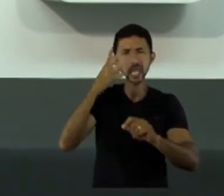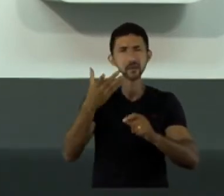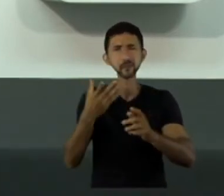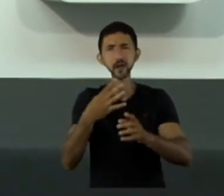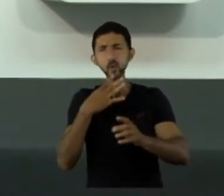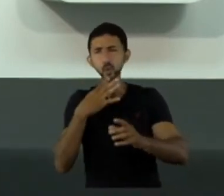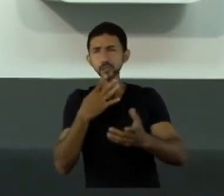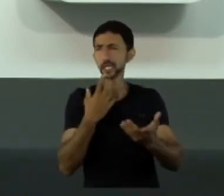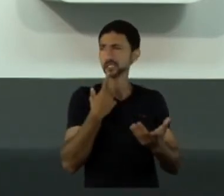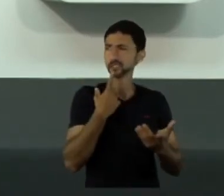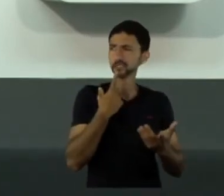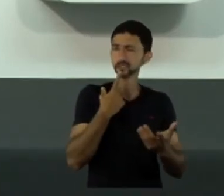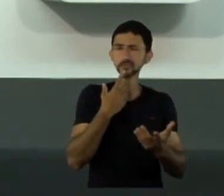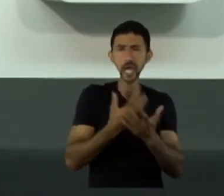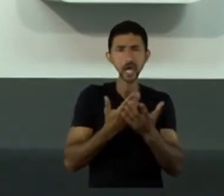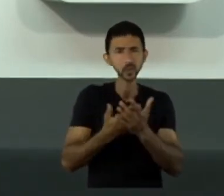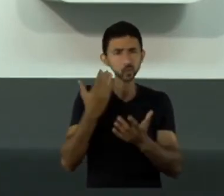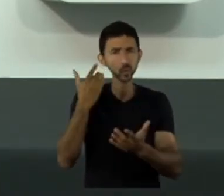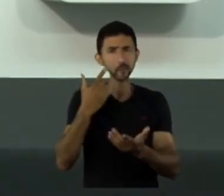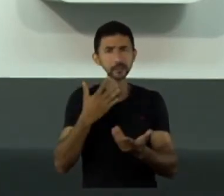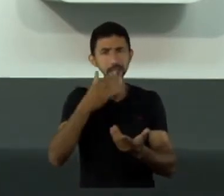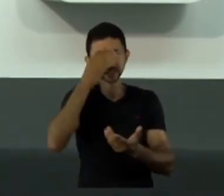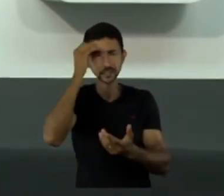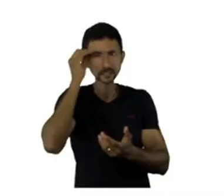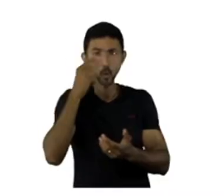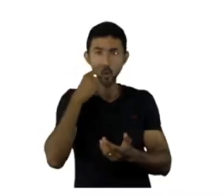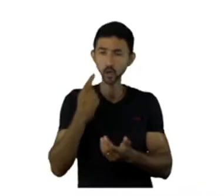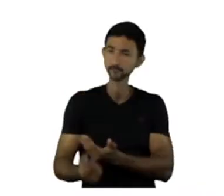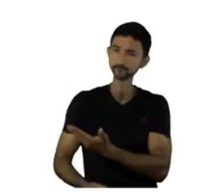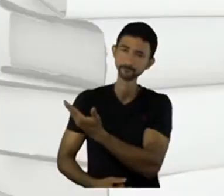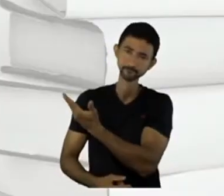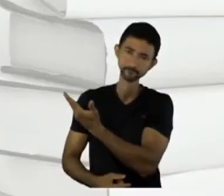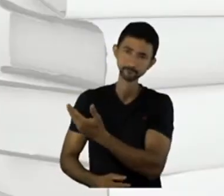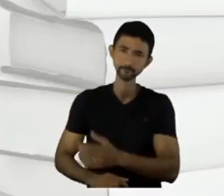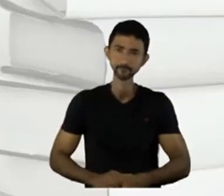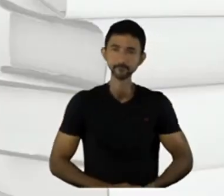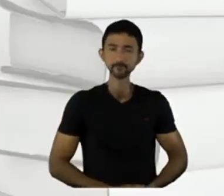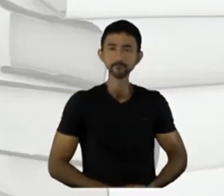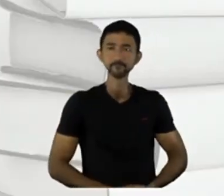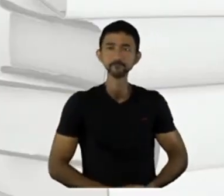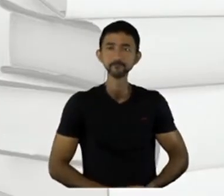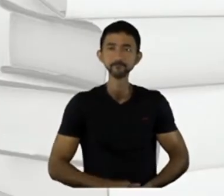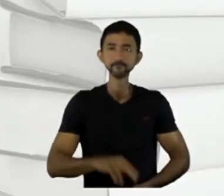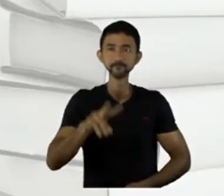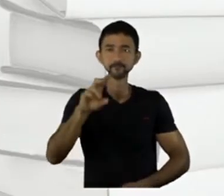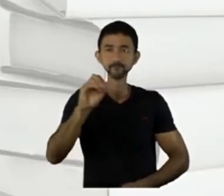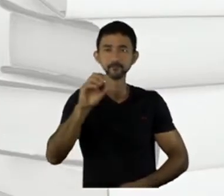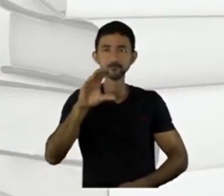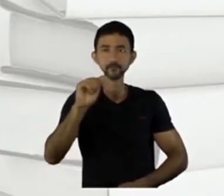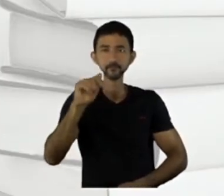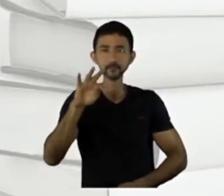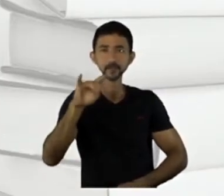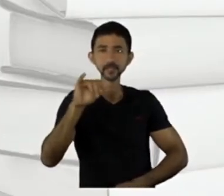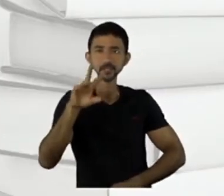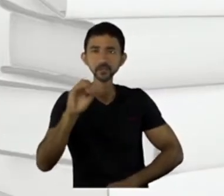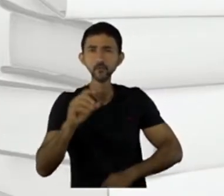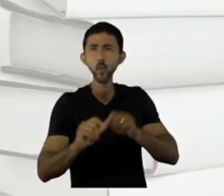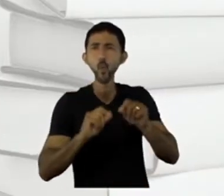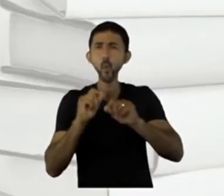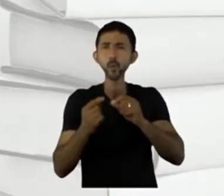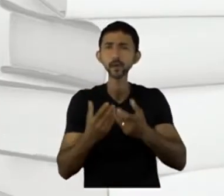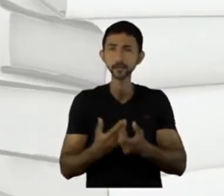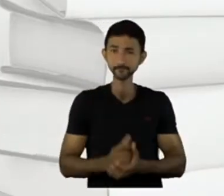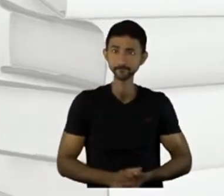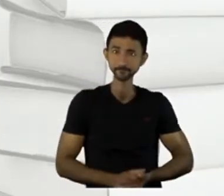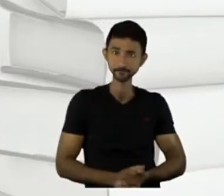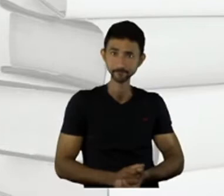e esqueceu? Né? Então, vamos aqui no nosso slide. Bom, vocativo. Fique sabendo,